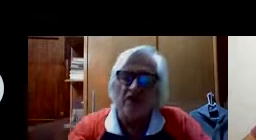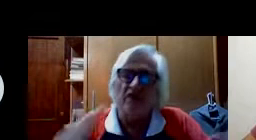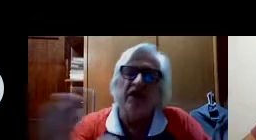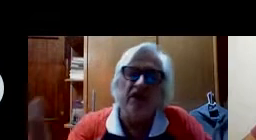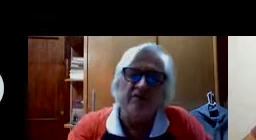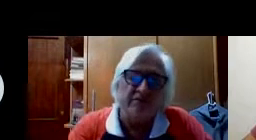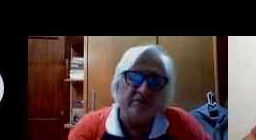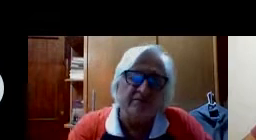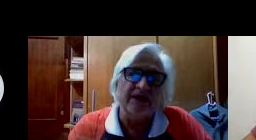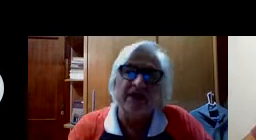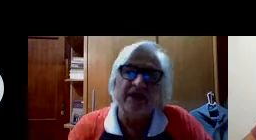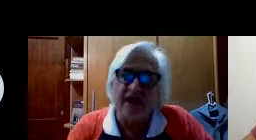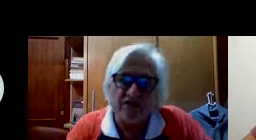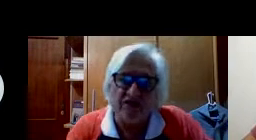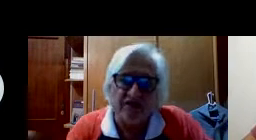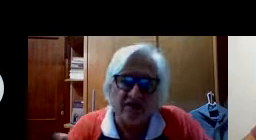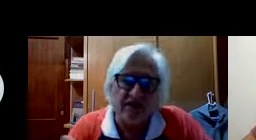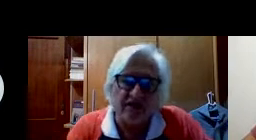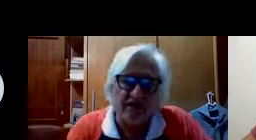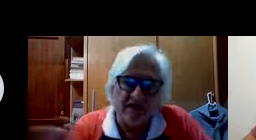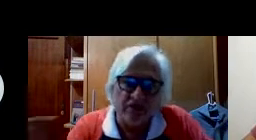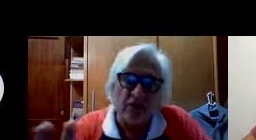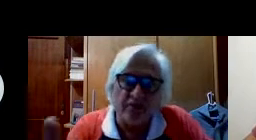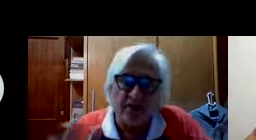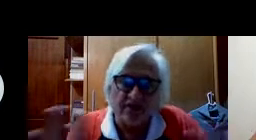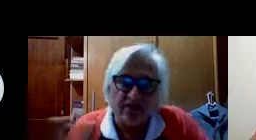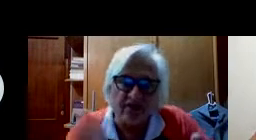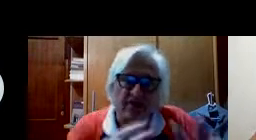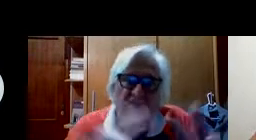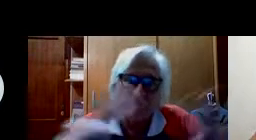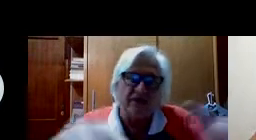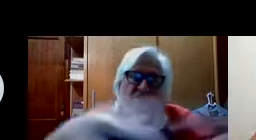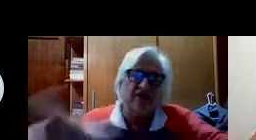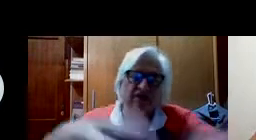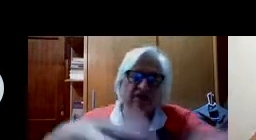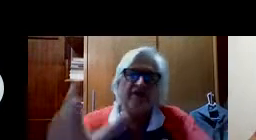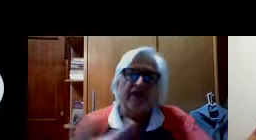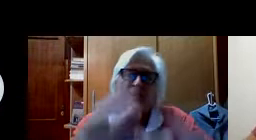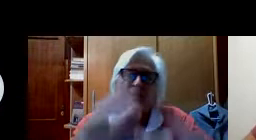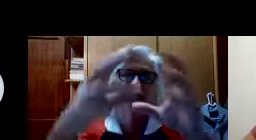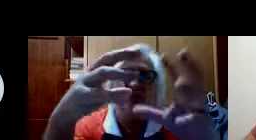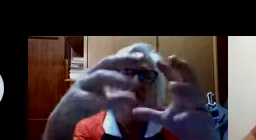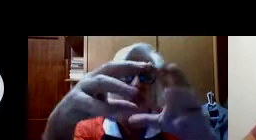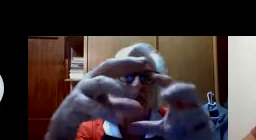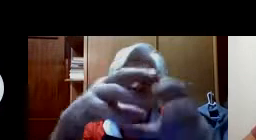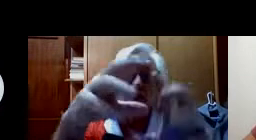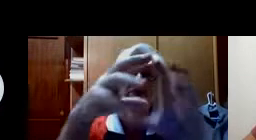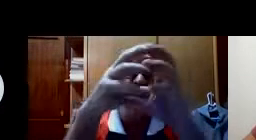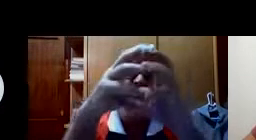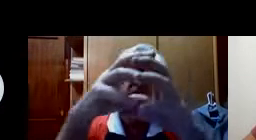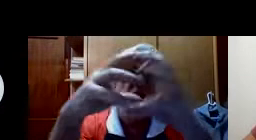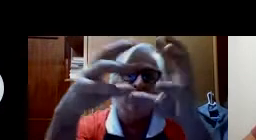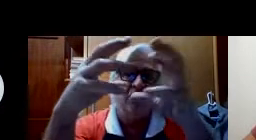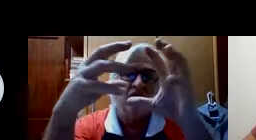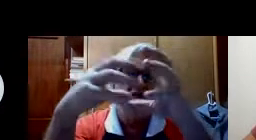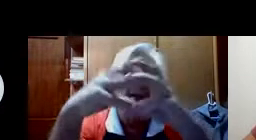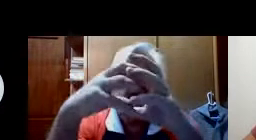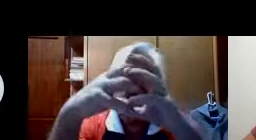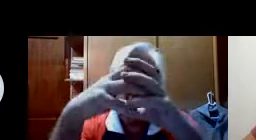Na verdade, qualquer material que a gente tenha na Terra normalmente, né, daquilo que a gente vai falar aqui, tem um núcleo